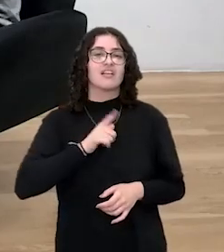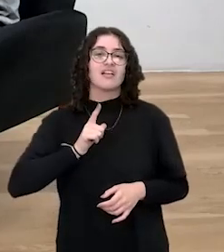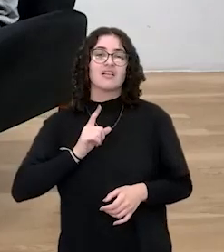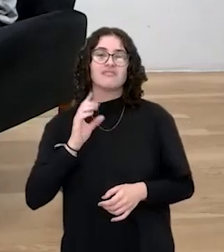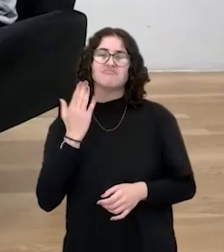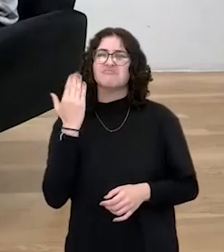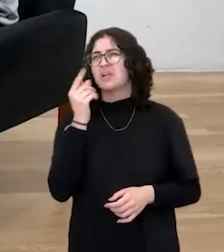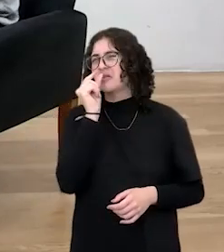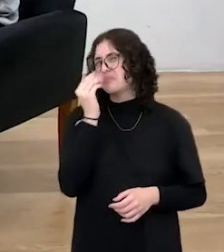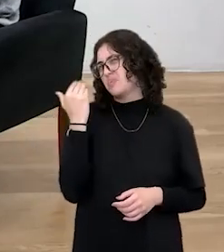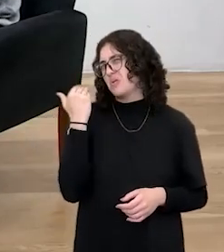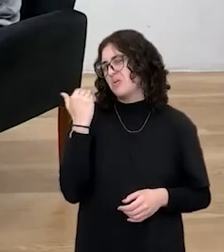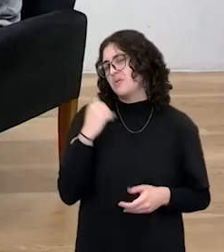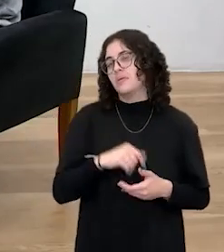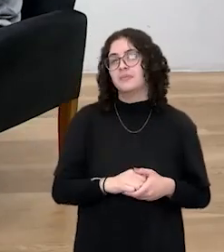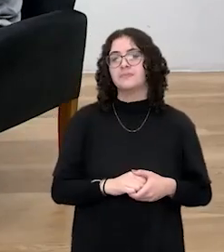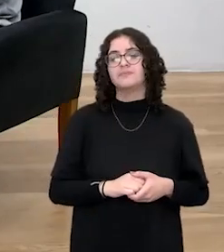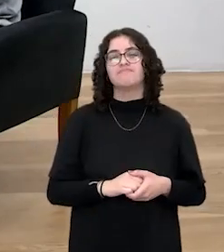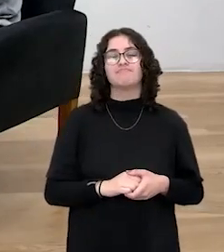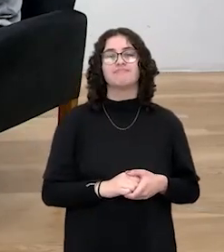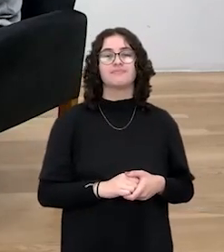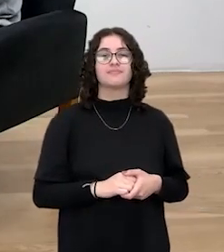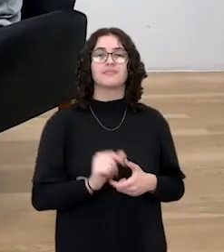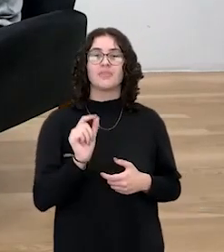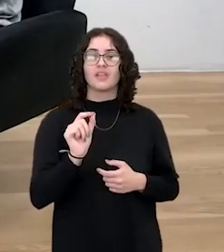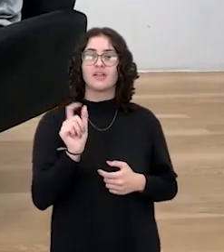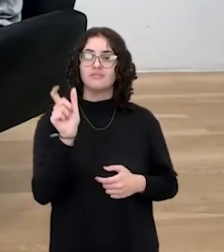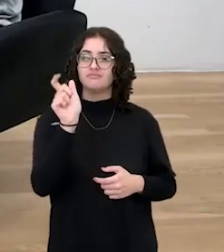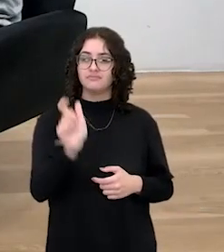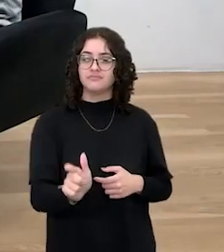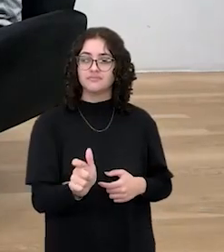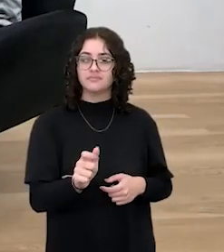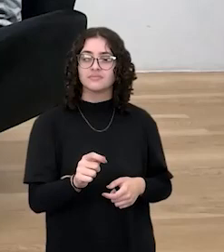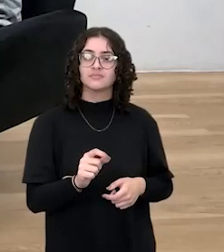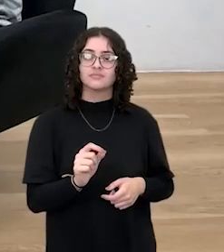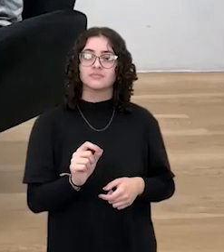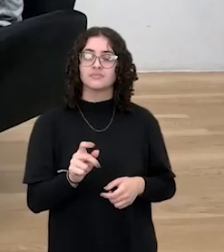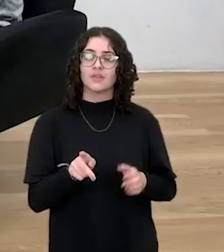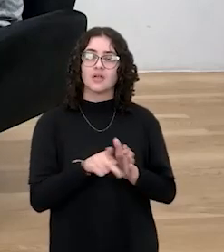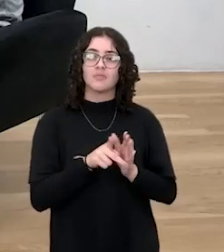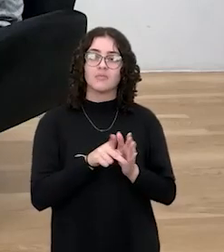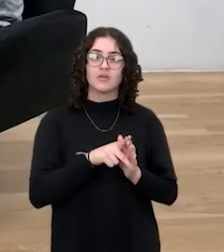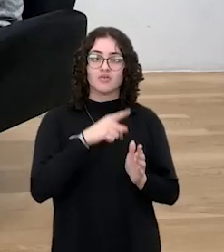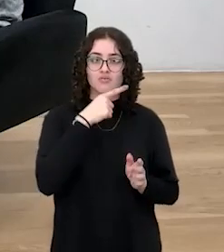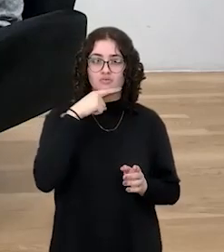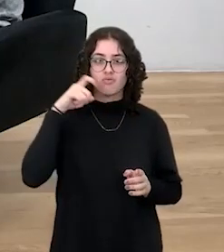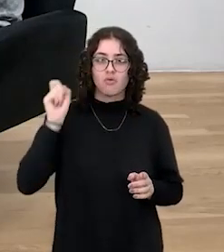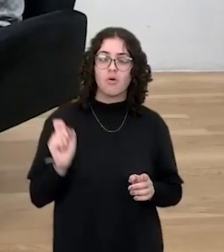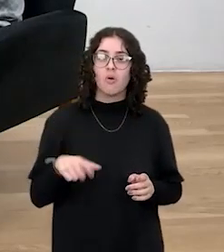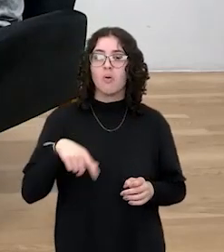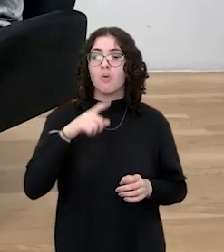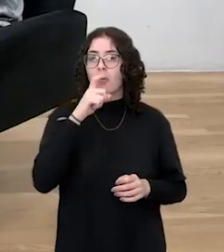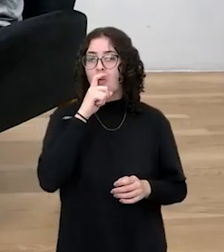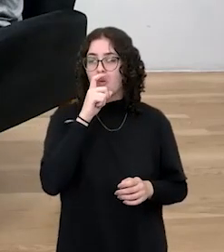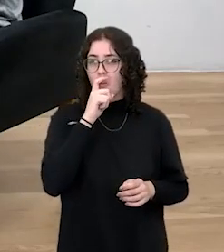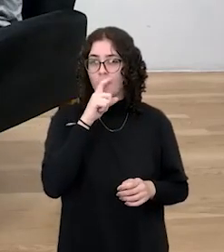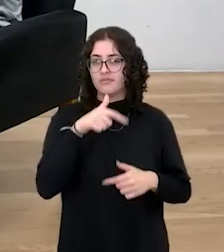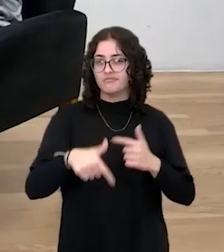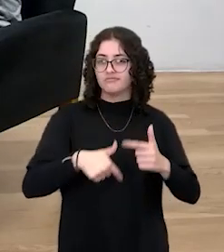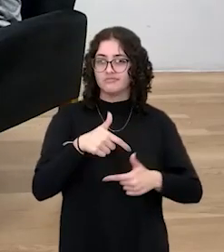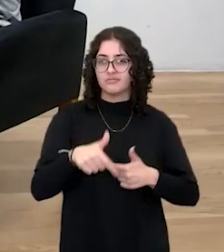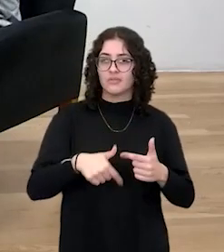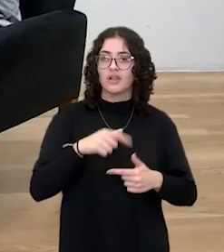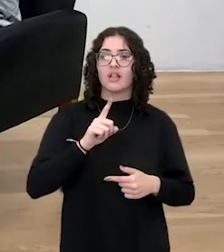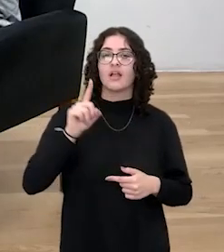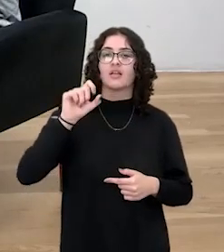recente, uma coisa boba, que uma pessoa, um espião russo estava trabalhando na Suécia com uma